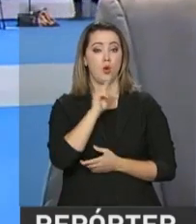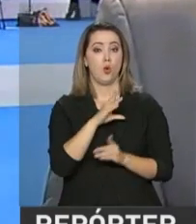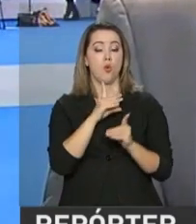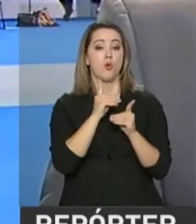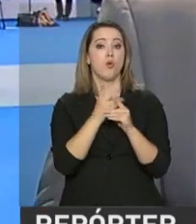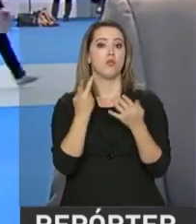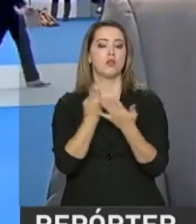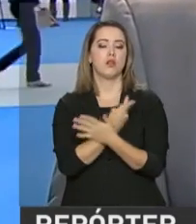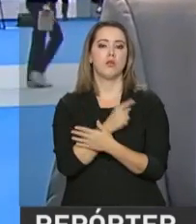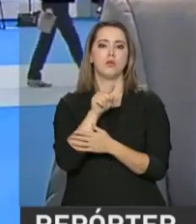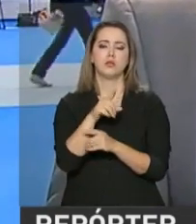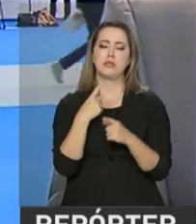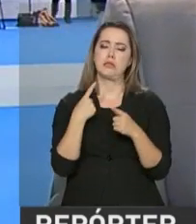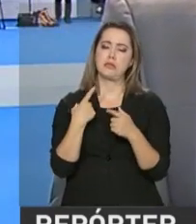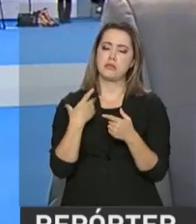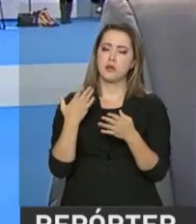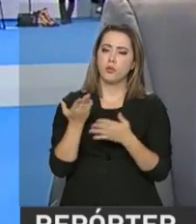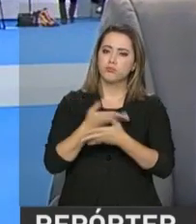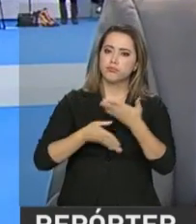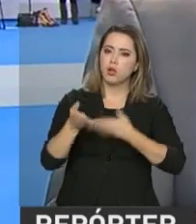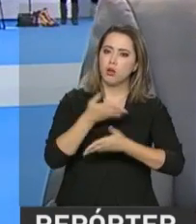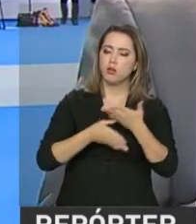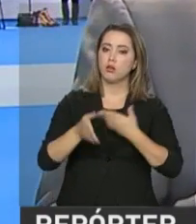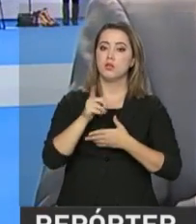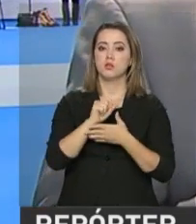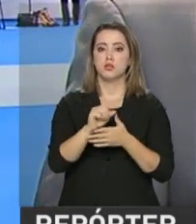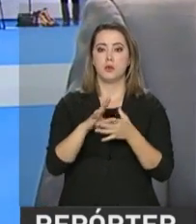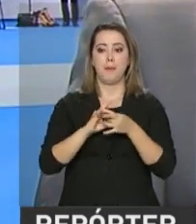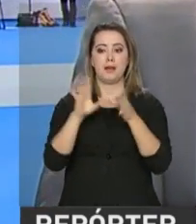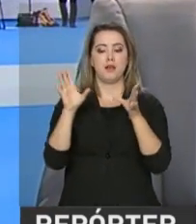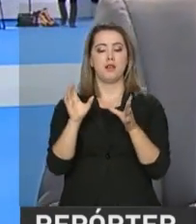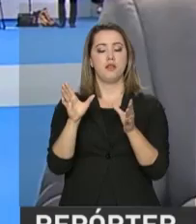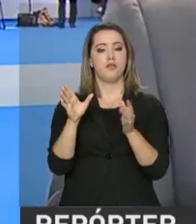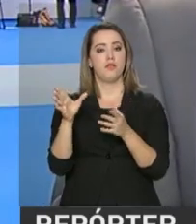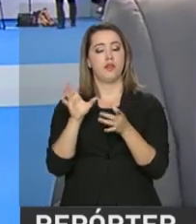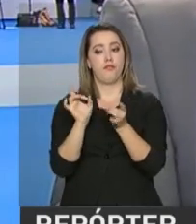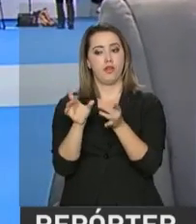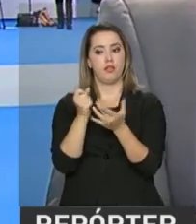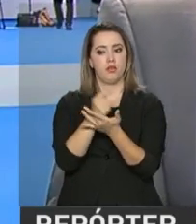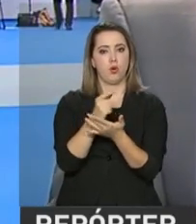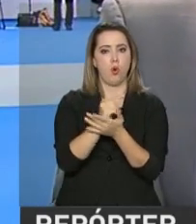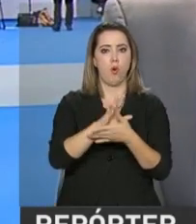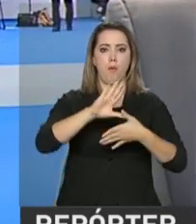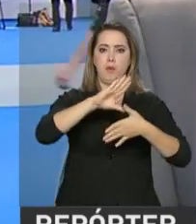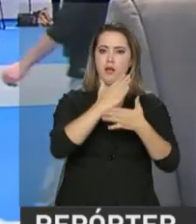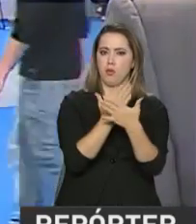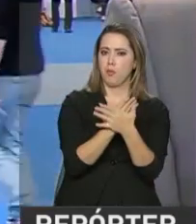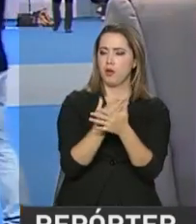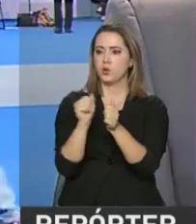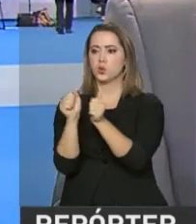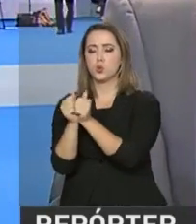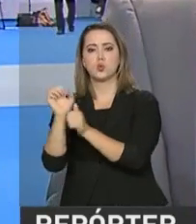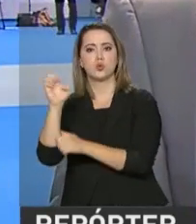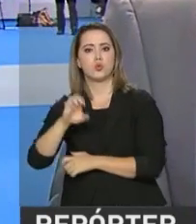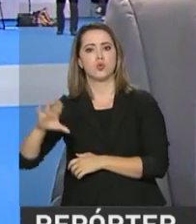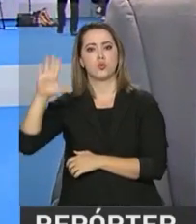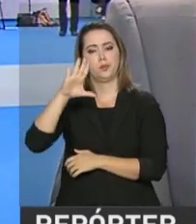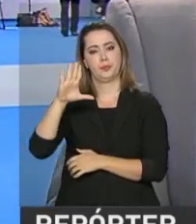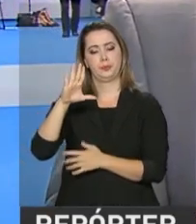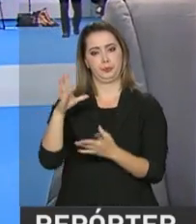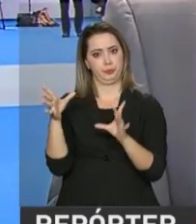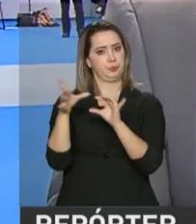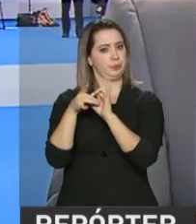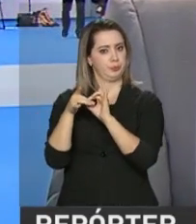encontro aconteceu em meio às negociações pelo Acordo de Livre Comércio entre o Mercosul e a União Europeia. O